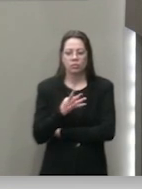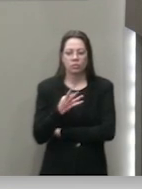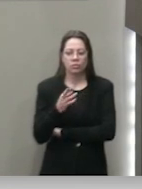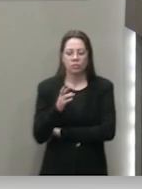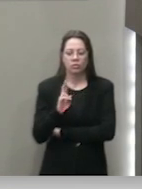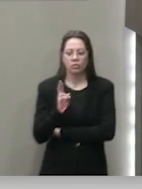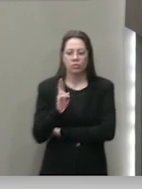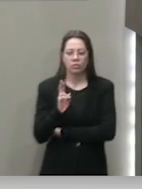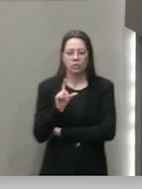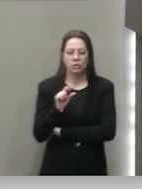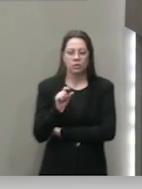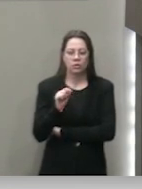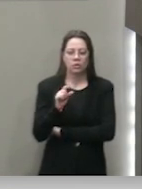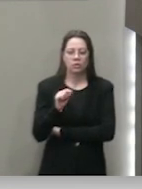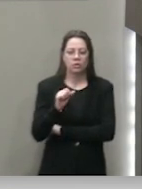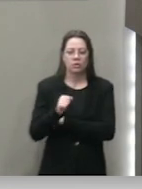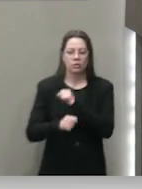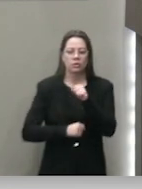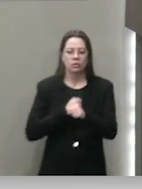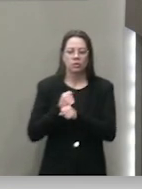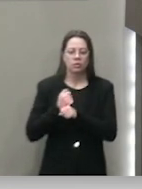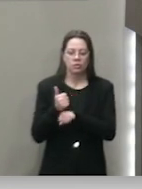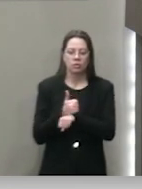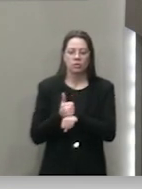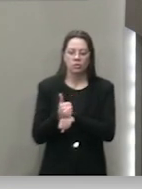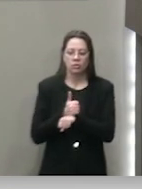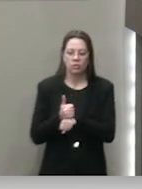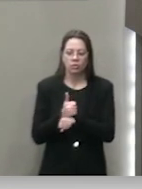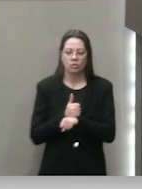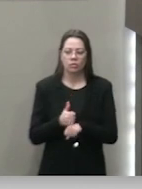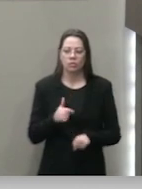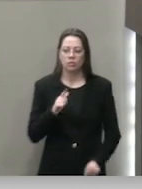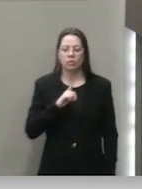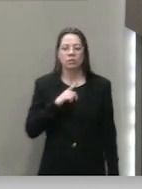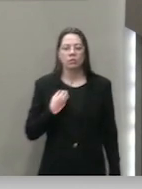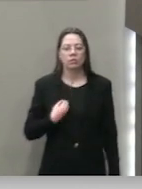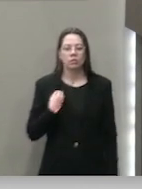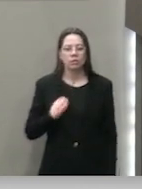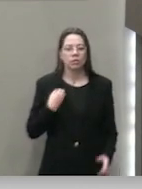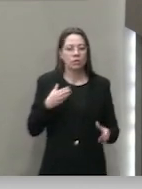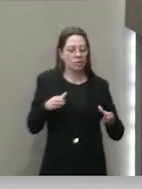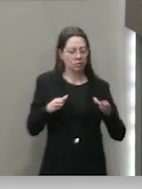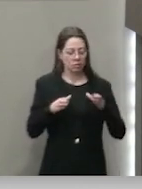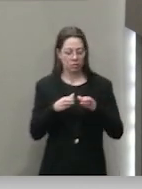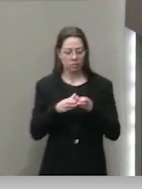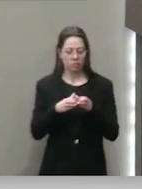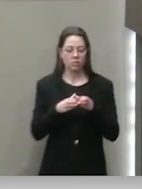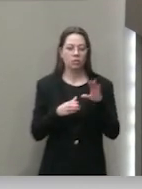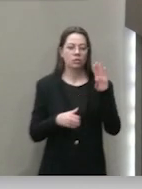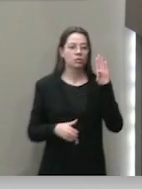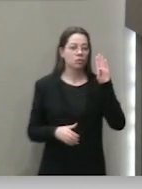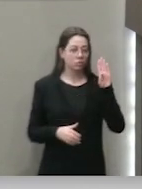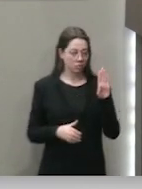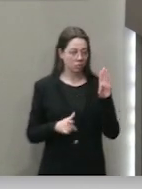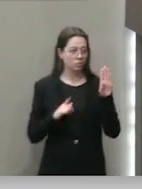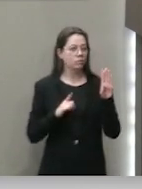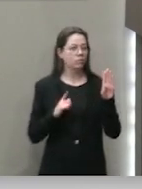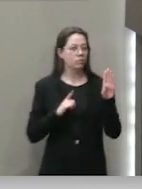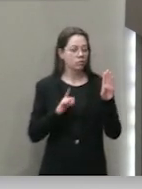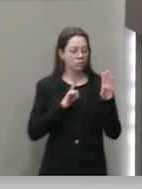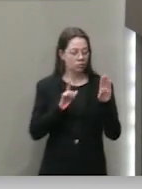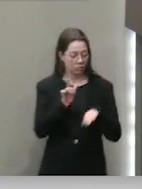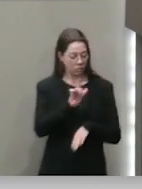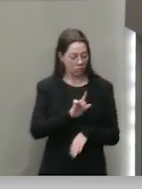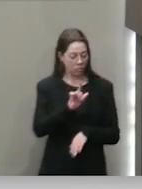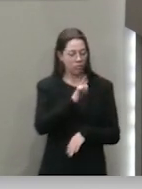3.014, 10 anos de profissão, sendo que ele é classe B, ou seja, tem licenciatura, tem